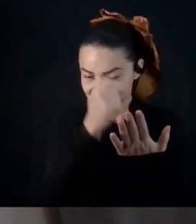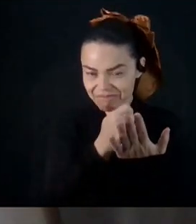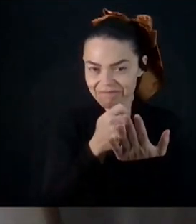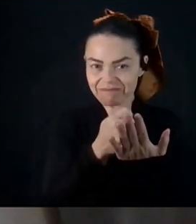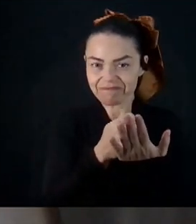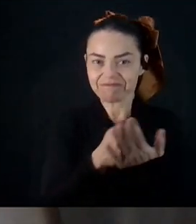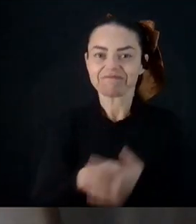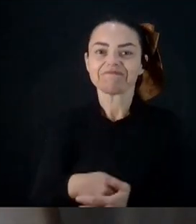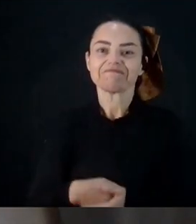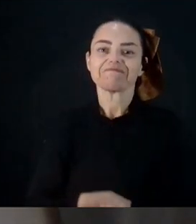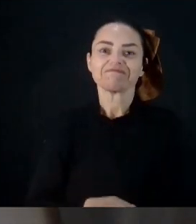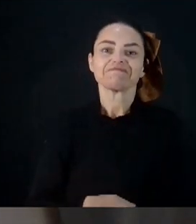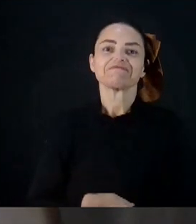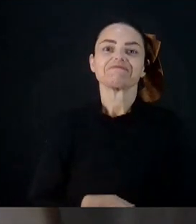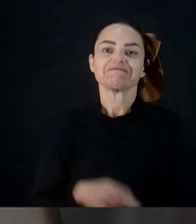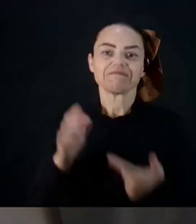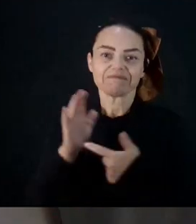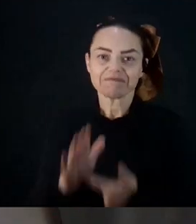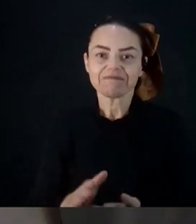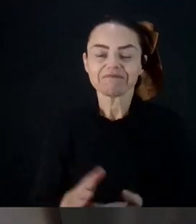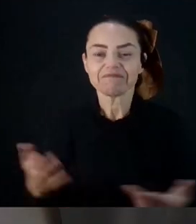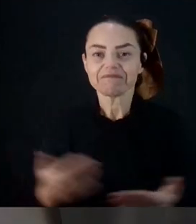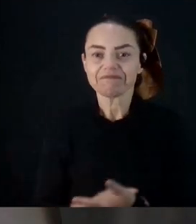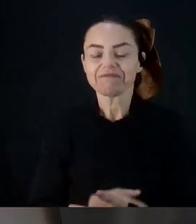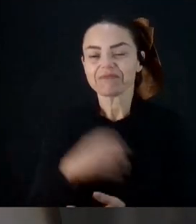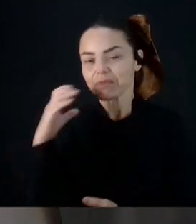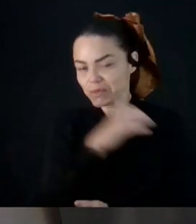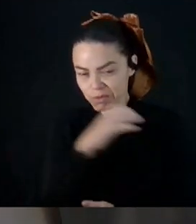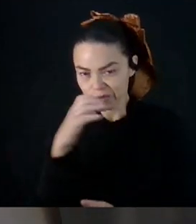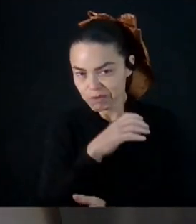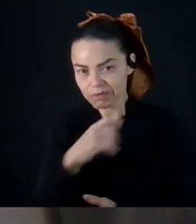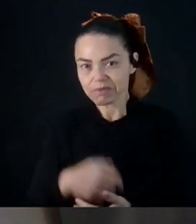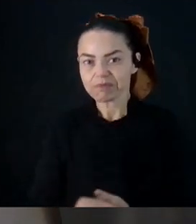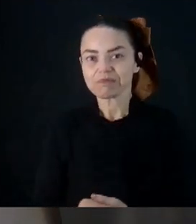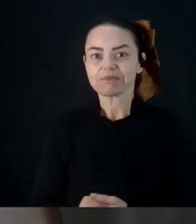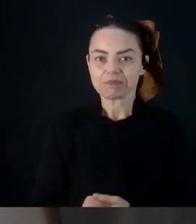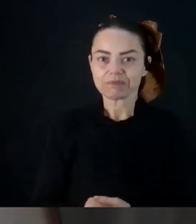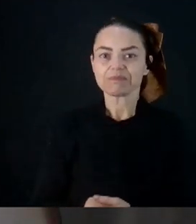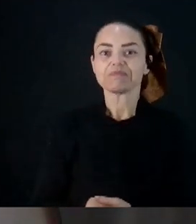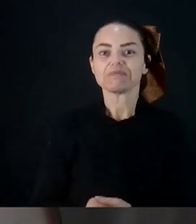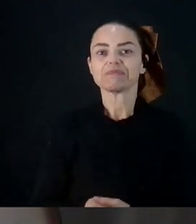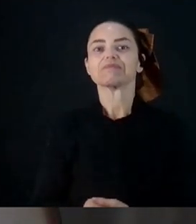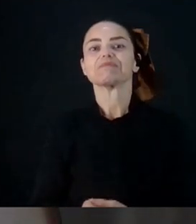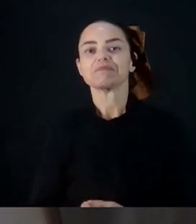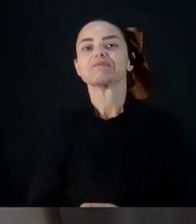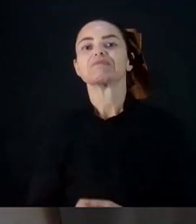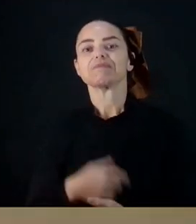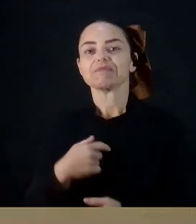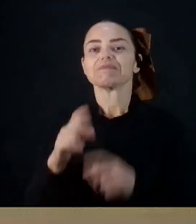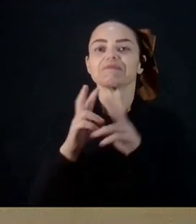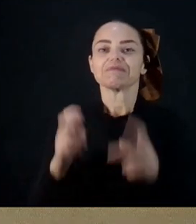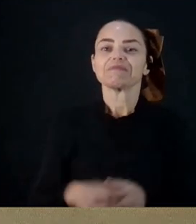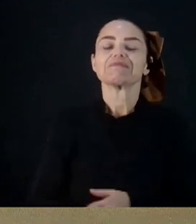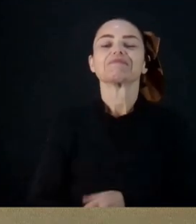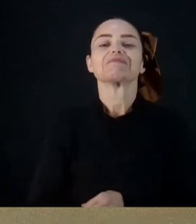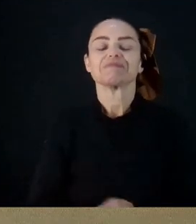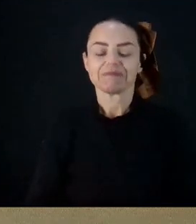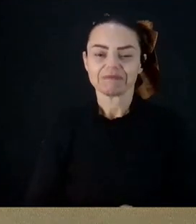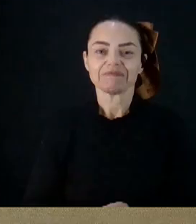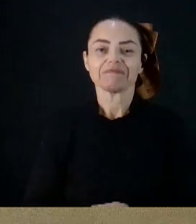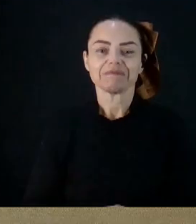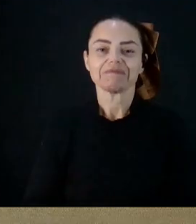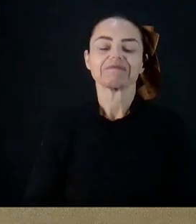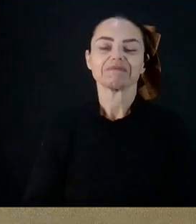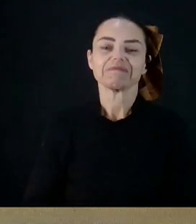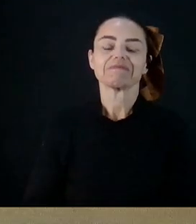não comprava. Sim. Agora é tudo tão rápido, então aí a gente já entraria em outro tema. Né? É verdade. Você vê, né? Antes, olhar